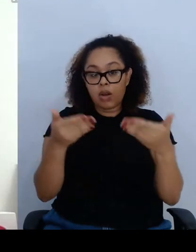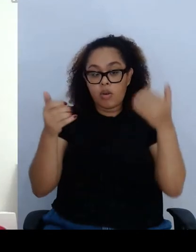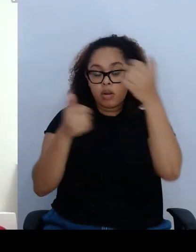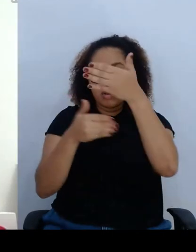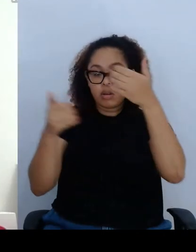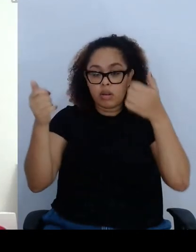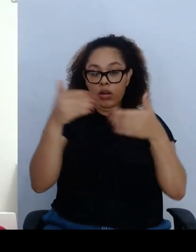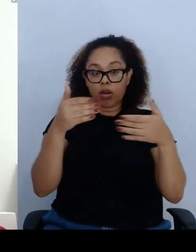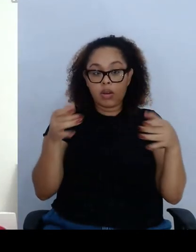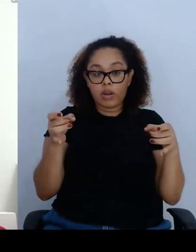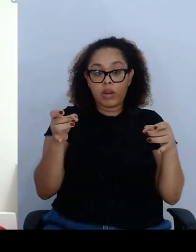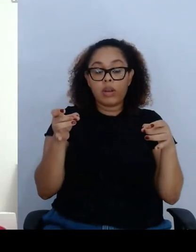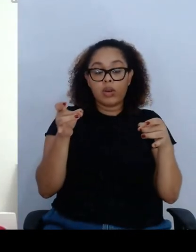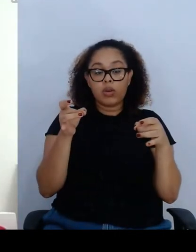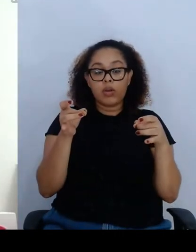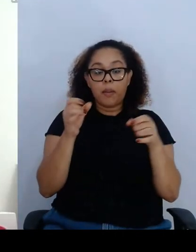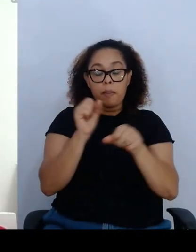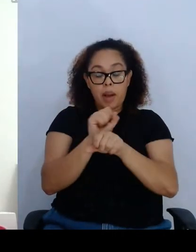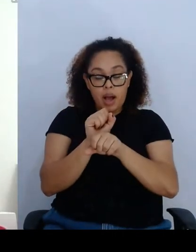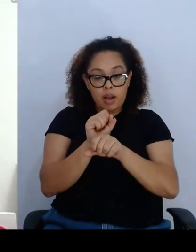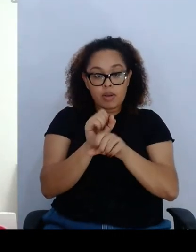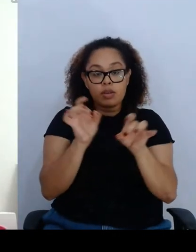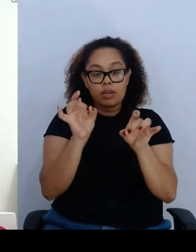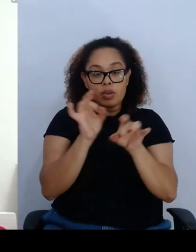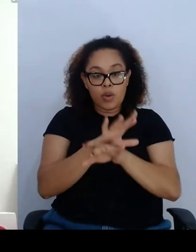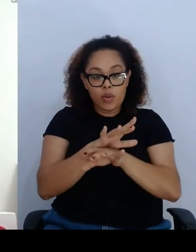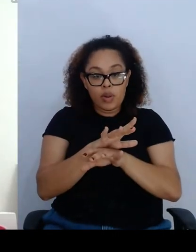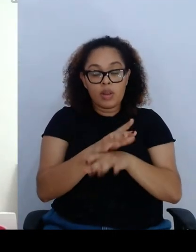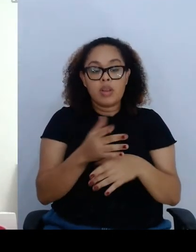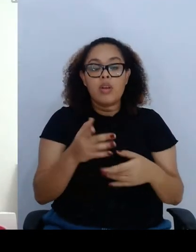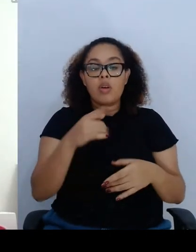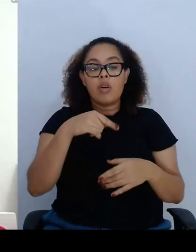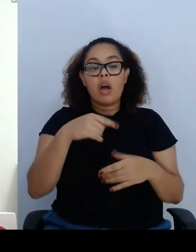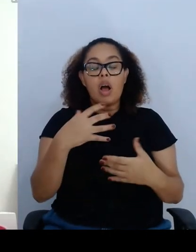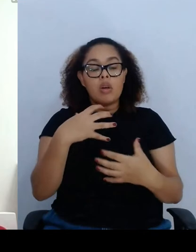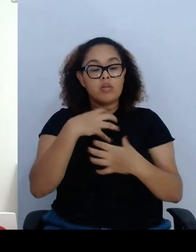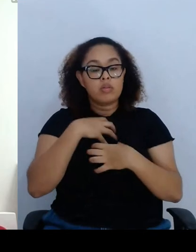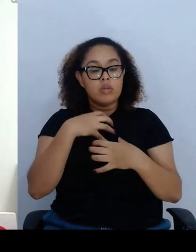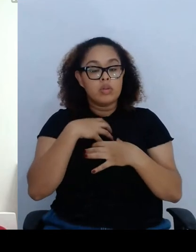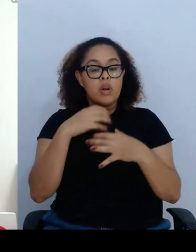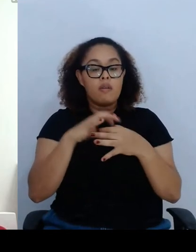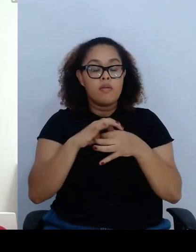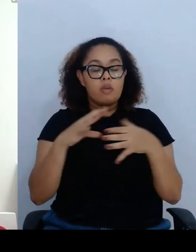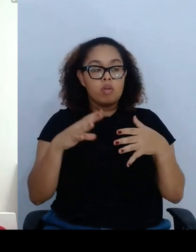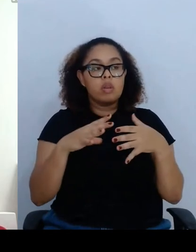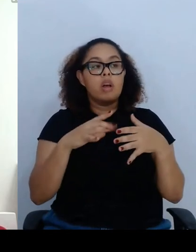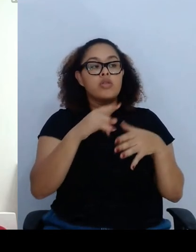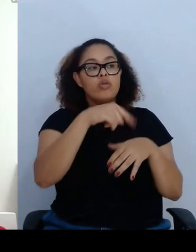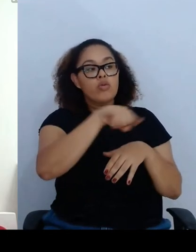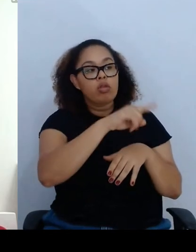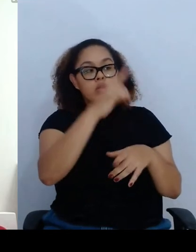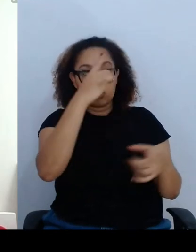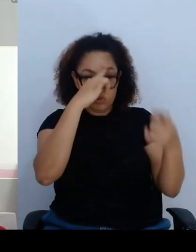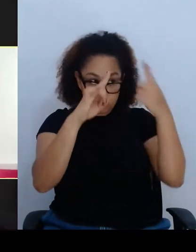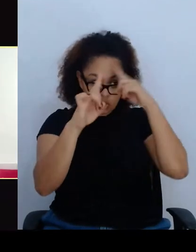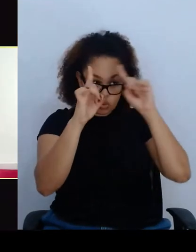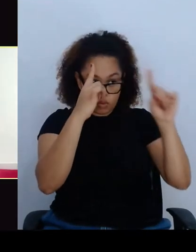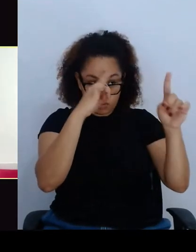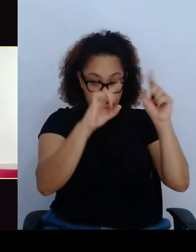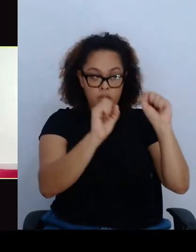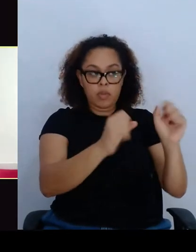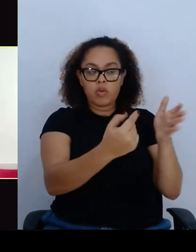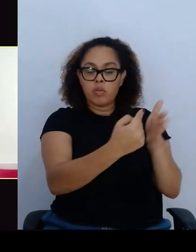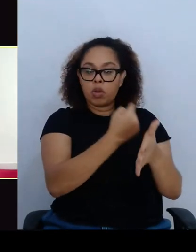concluam ficou à vontade aqui à disposição para responder quaisquer perguntas que possam ter